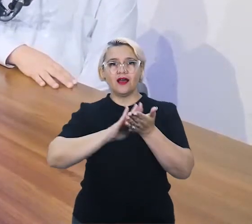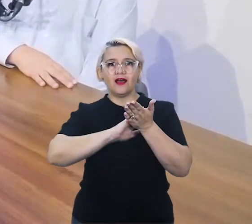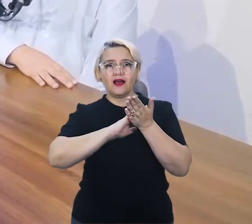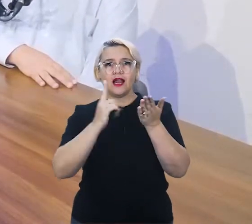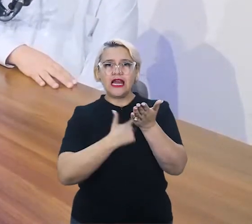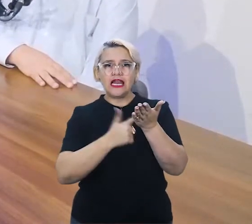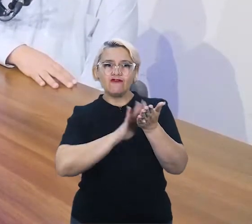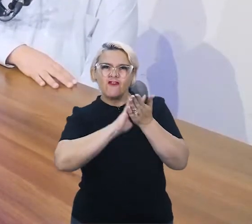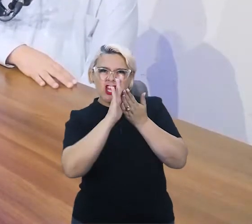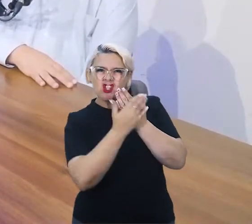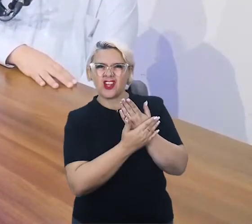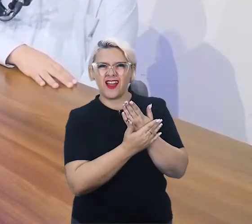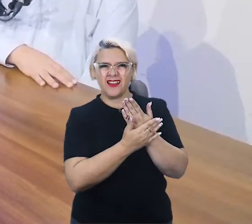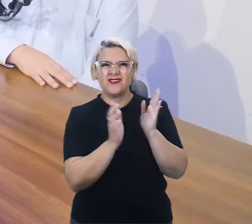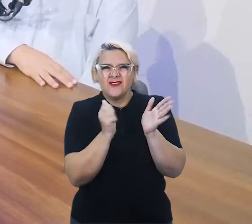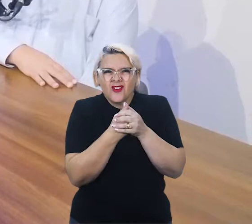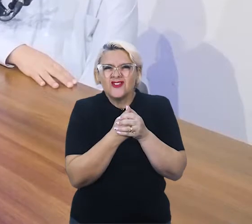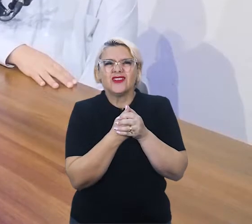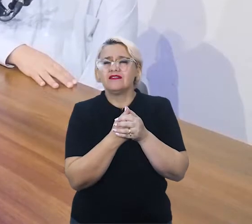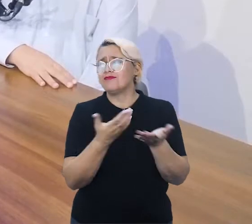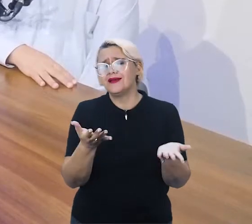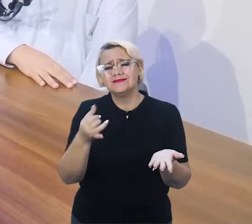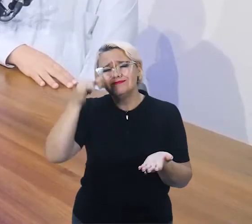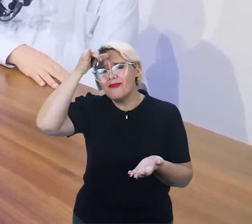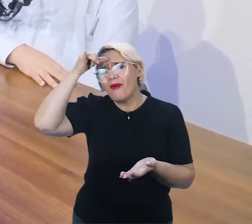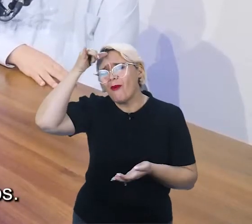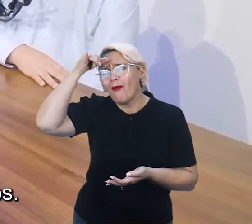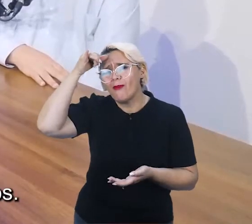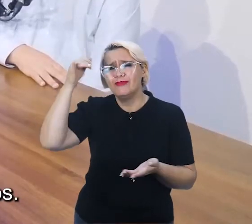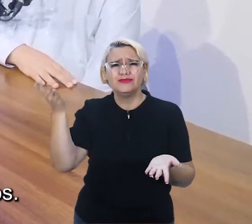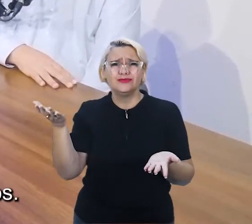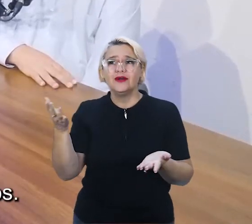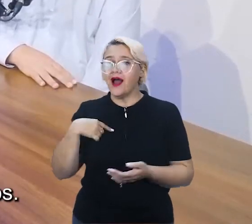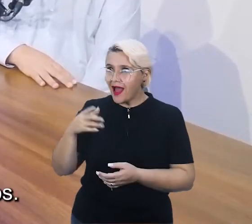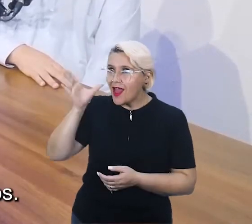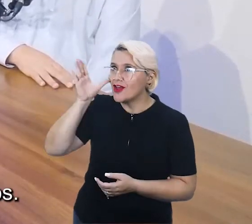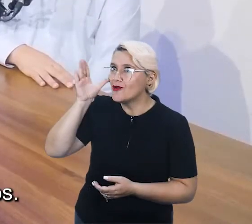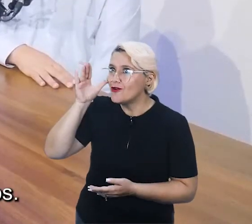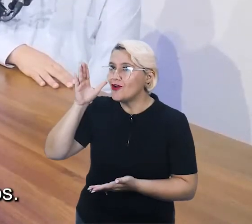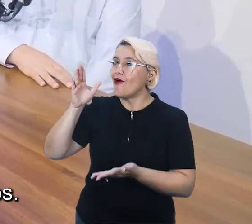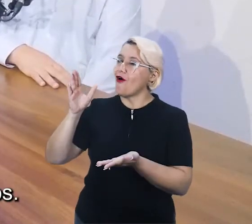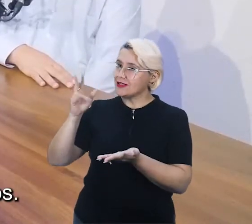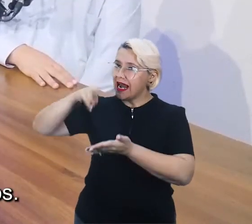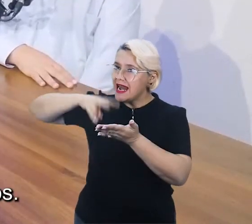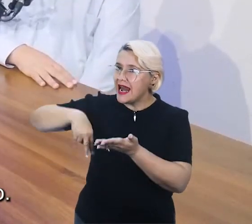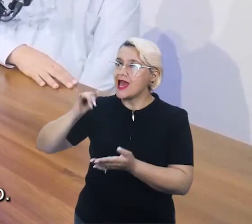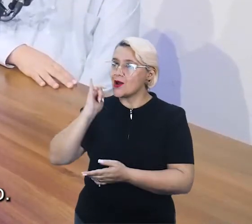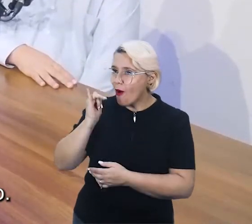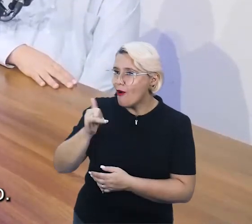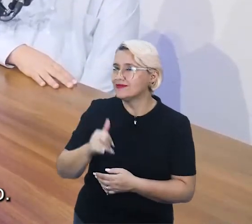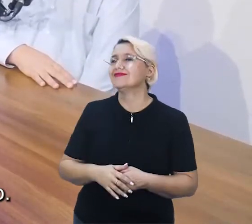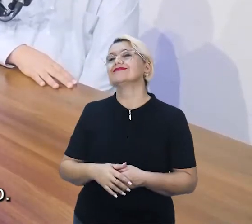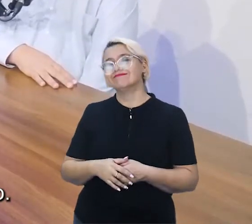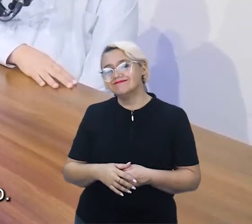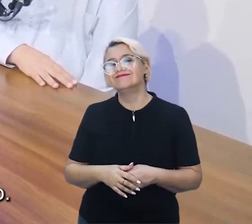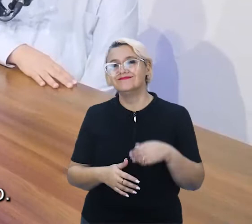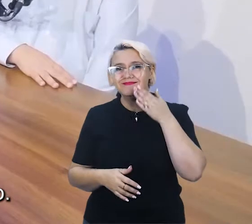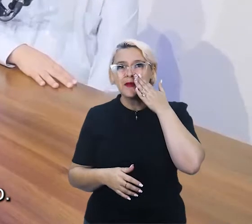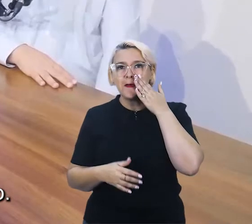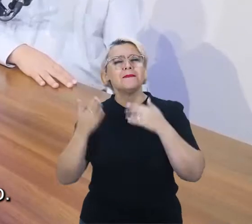fechado. Mas é tão bobinho, é Ah, tão é? bobinho. Fiquei curioso para ler seus contos. Mas